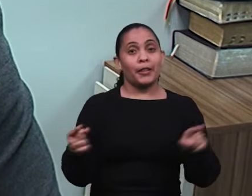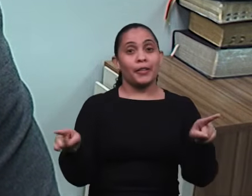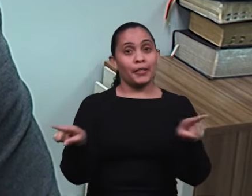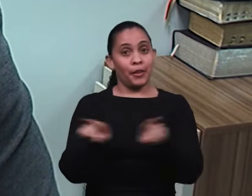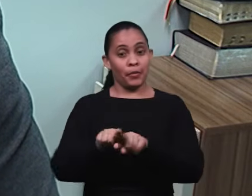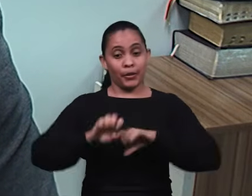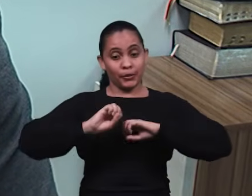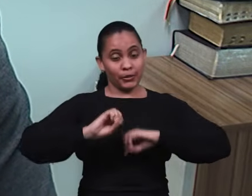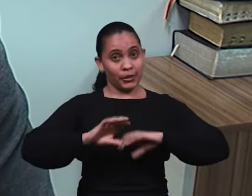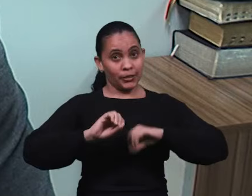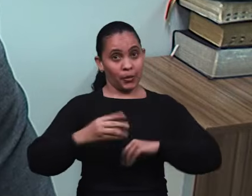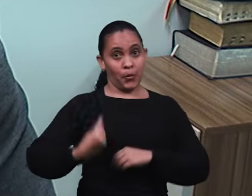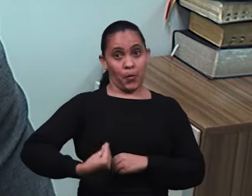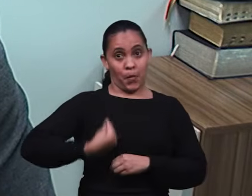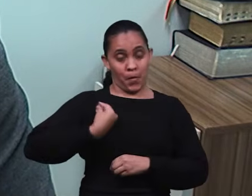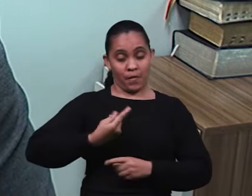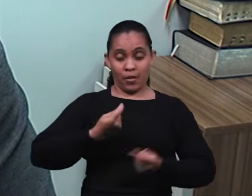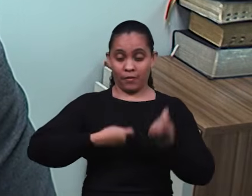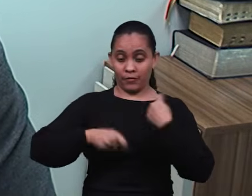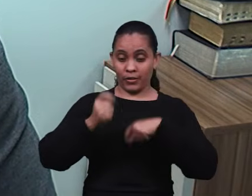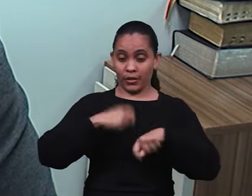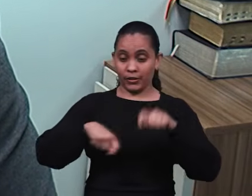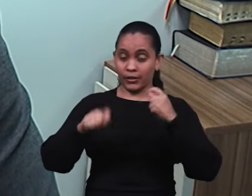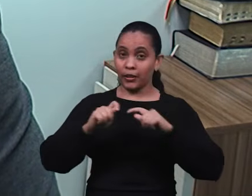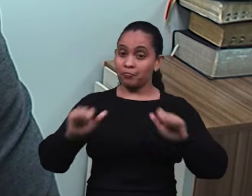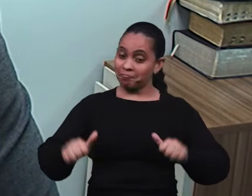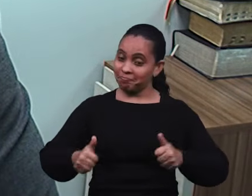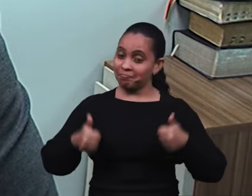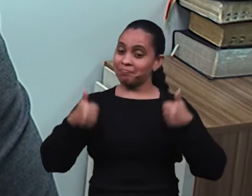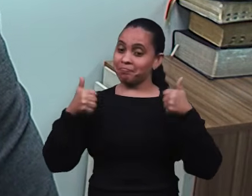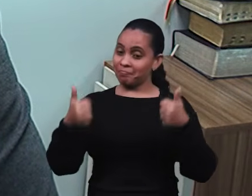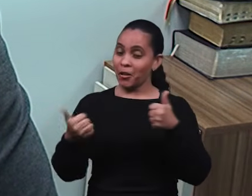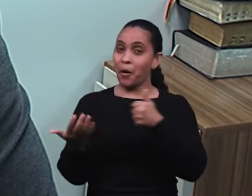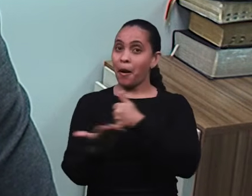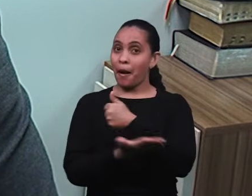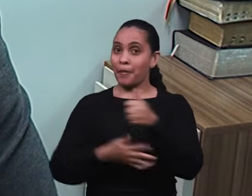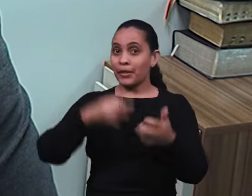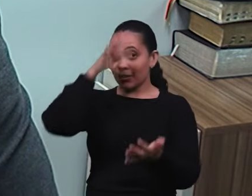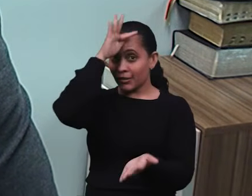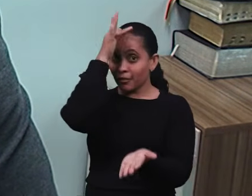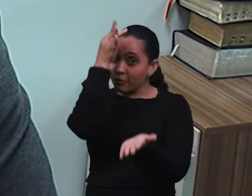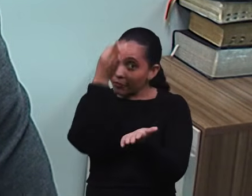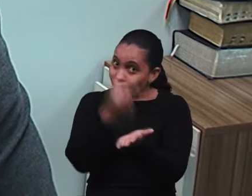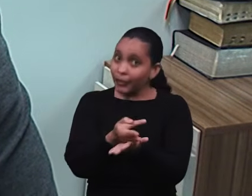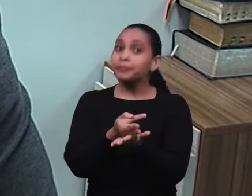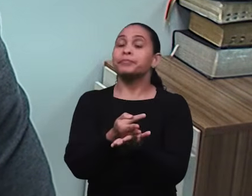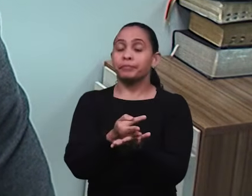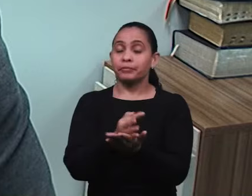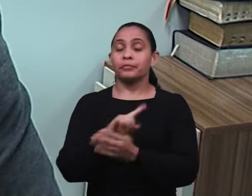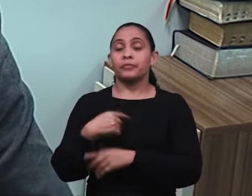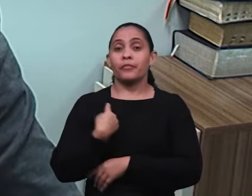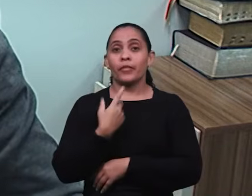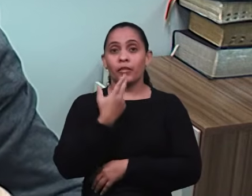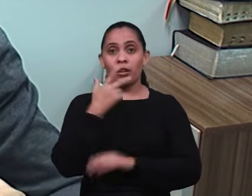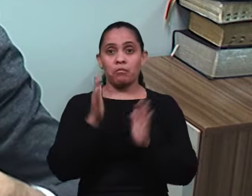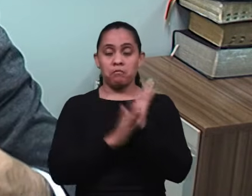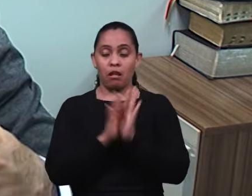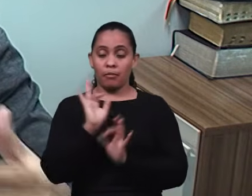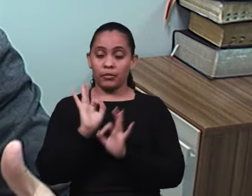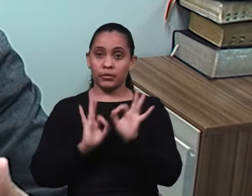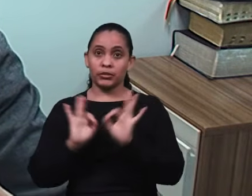dinheiro, mas nos ensina a construir uma vida financeira saudável com base na fé. É isso mesmo. E falando